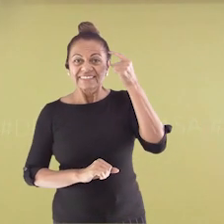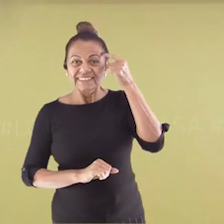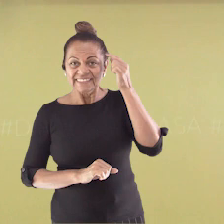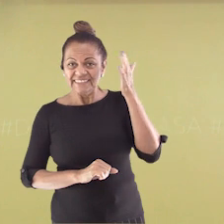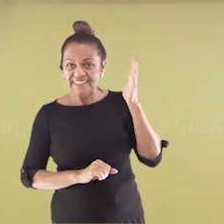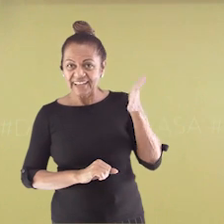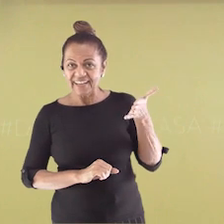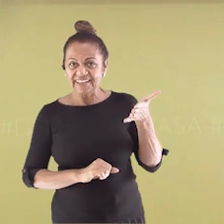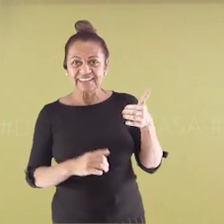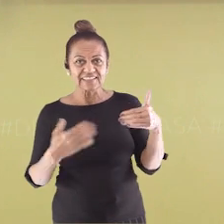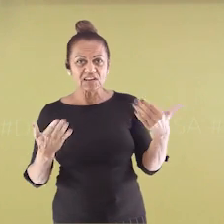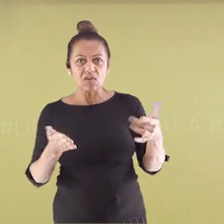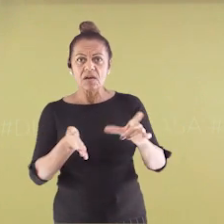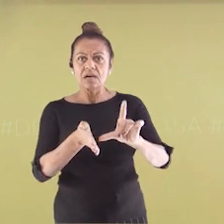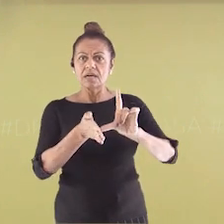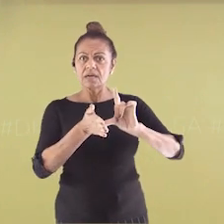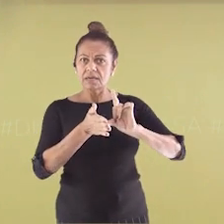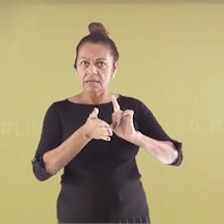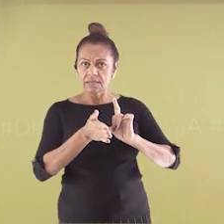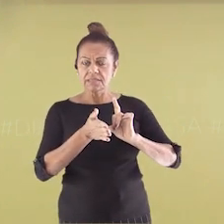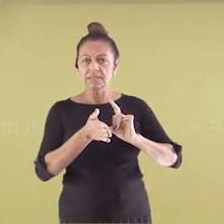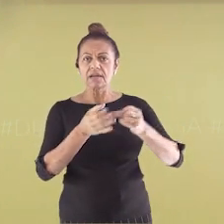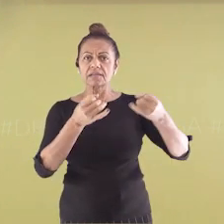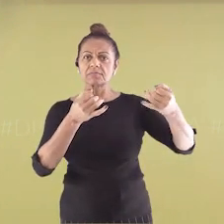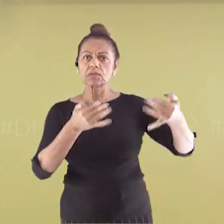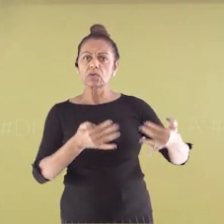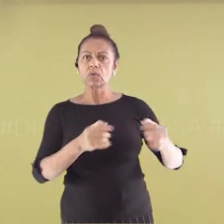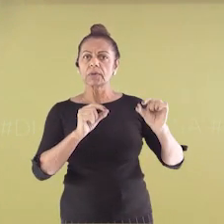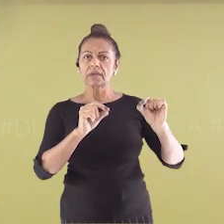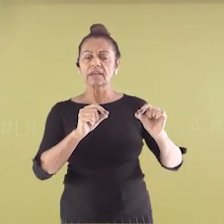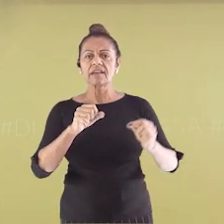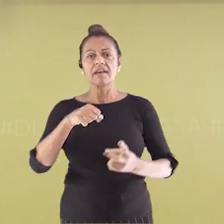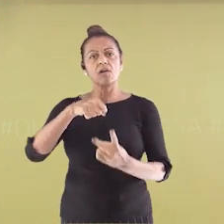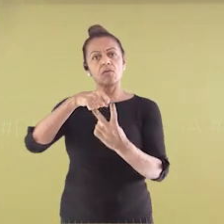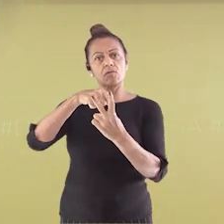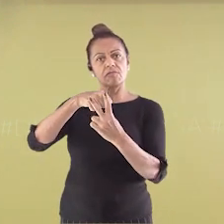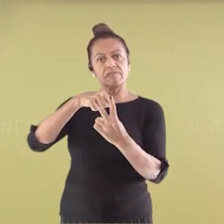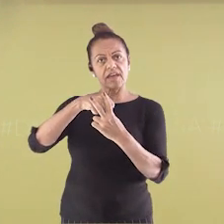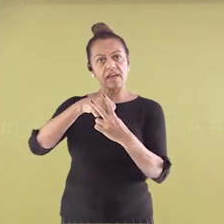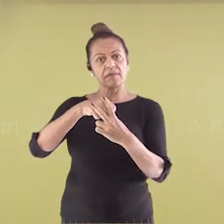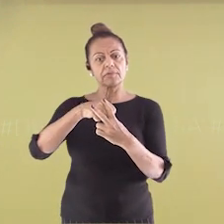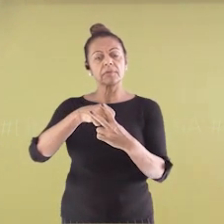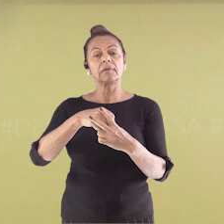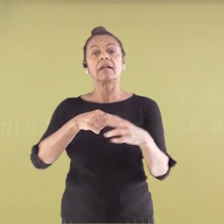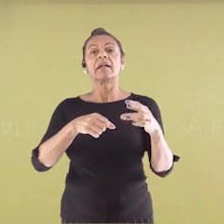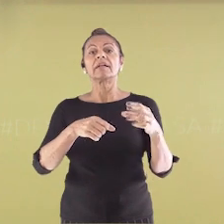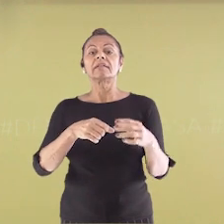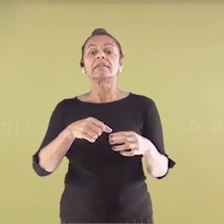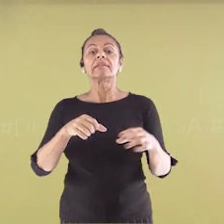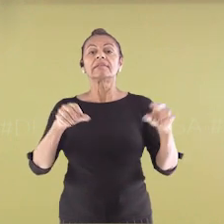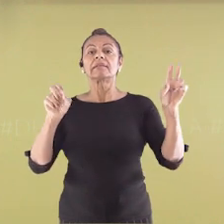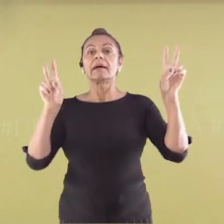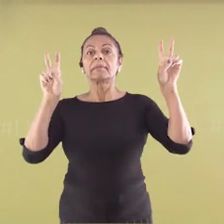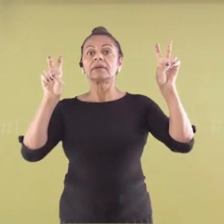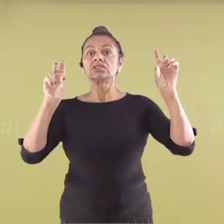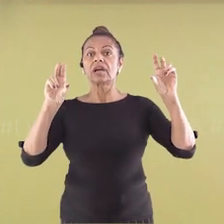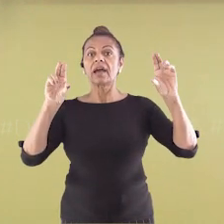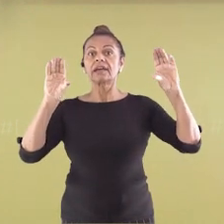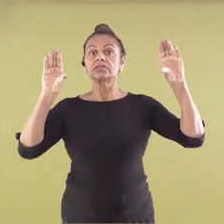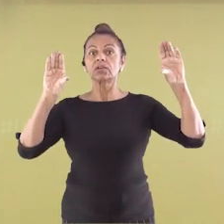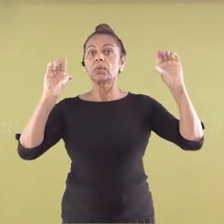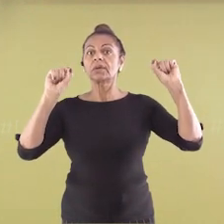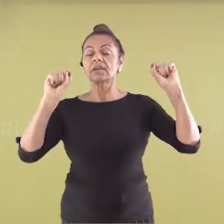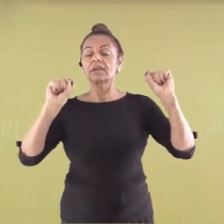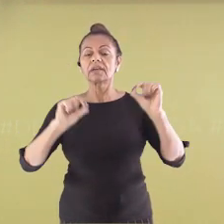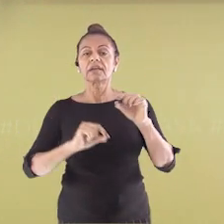Pensaram aí? Como vimos antes, os verbos da oração da manchete são procuram e deixados,